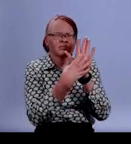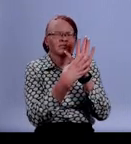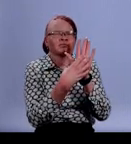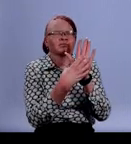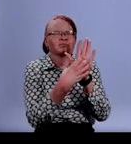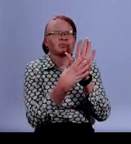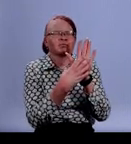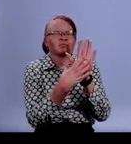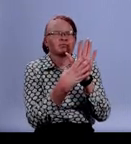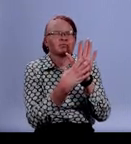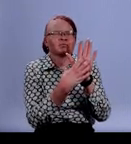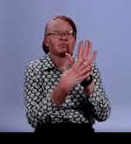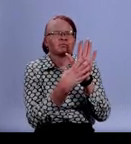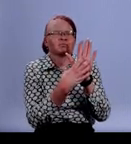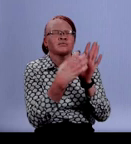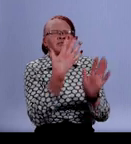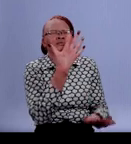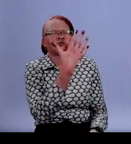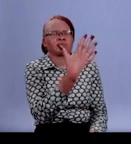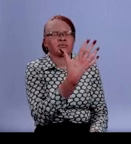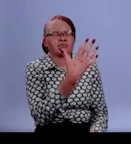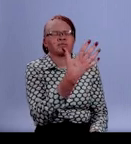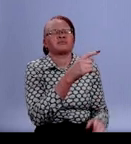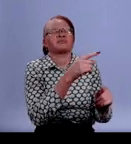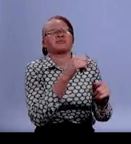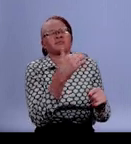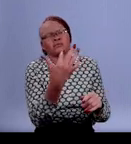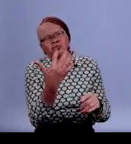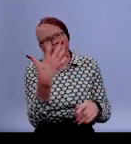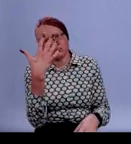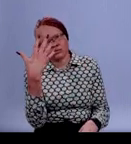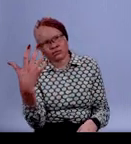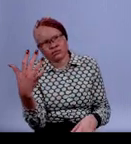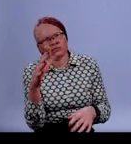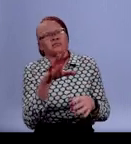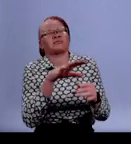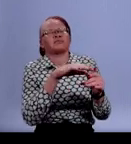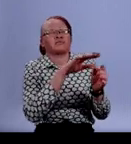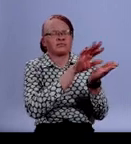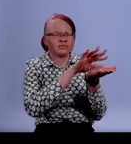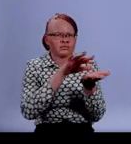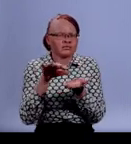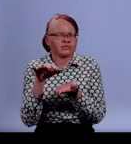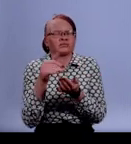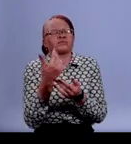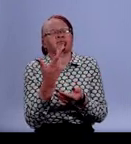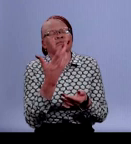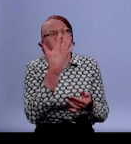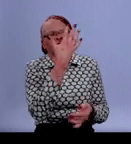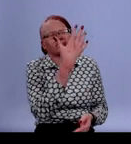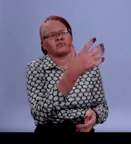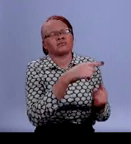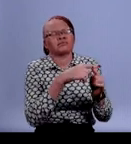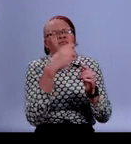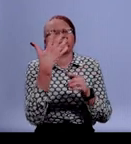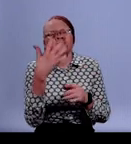o cubo tem um dois três quatro cinco deste lado também 5 e também cinco então é um